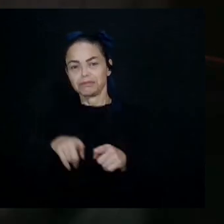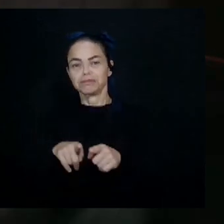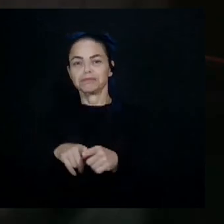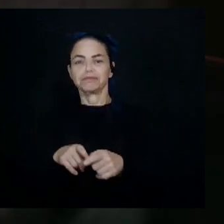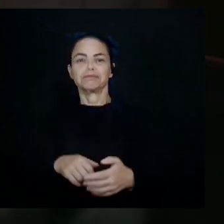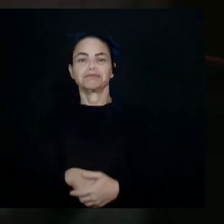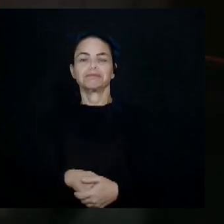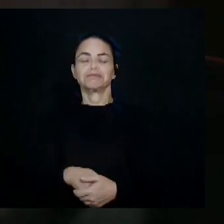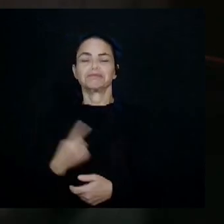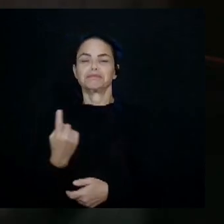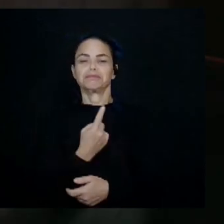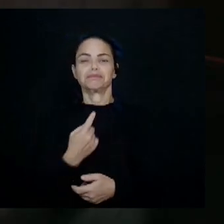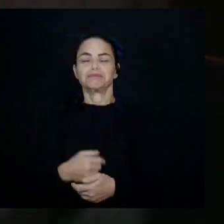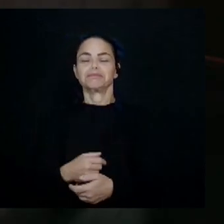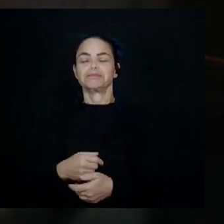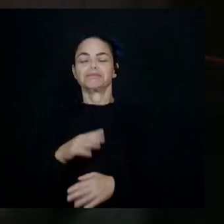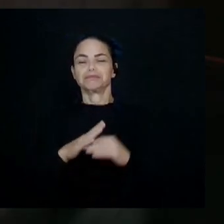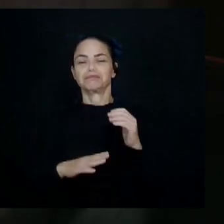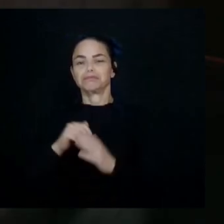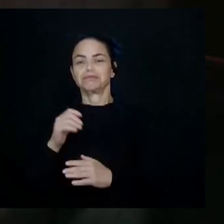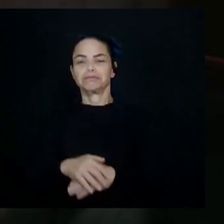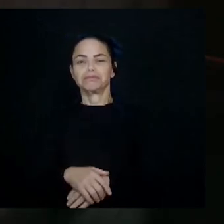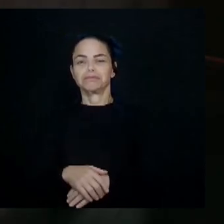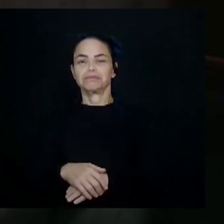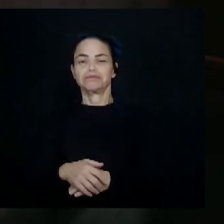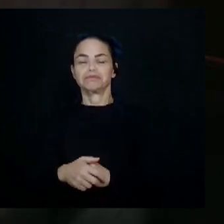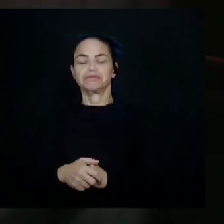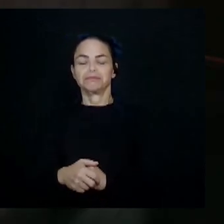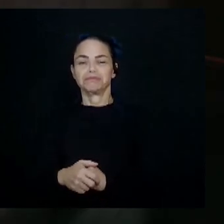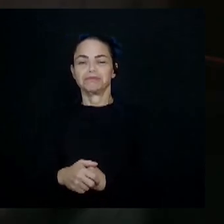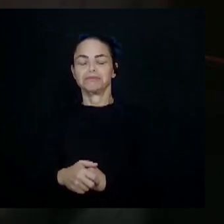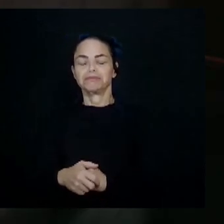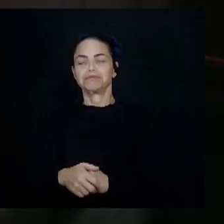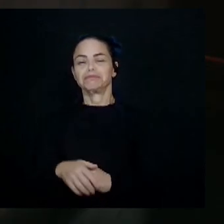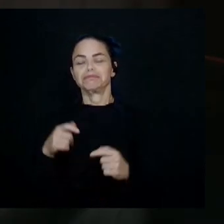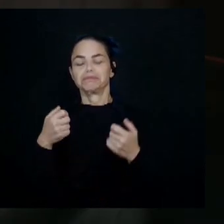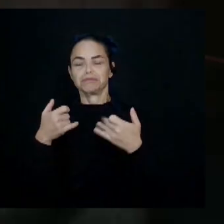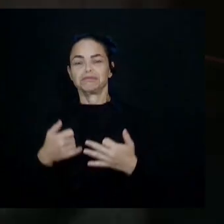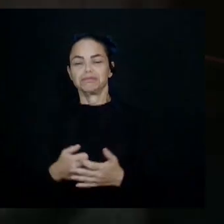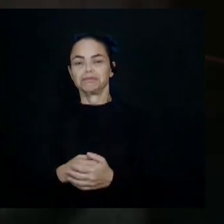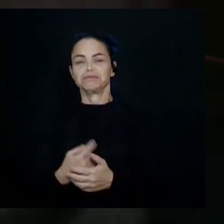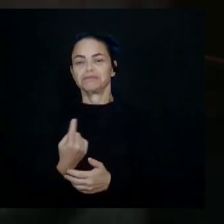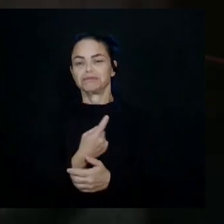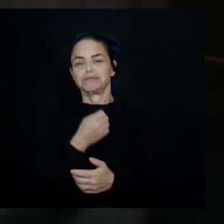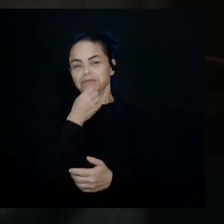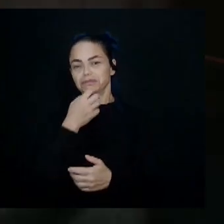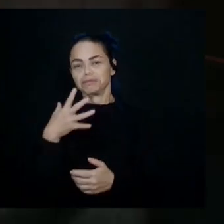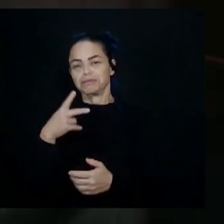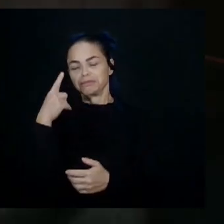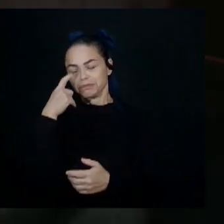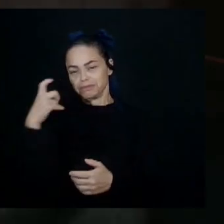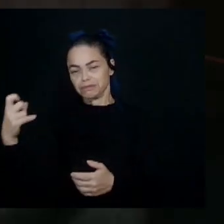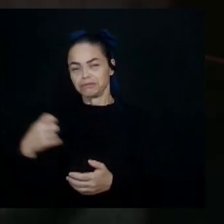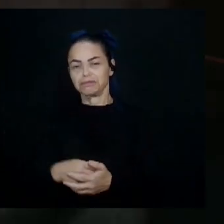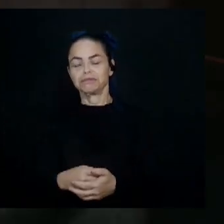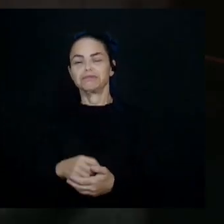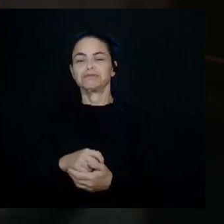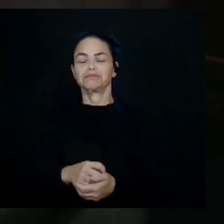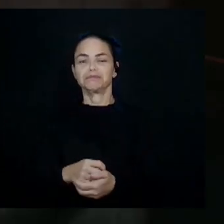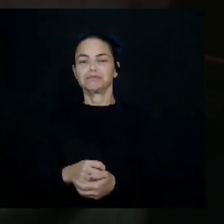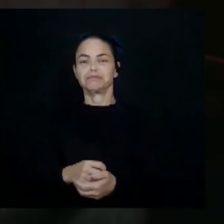nossa profissional, ela trouxe para a gente aqui algo bem interessante, né, que é a questão